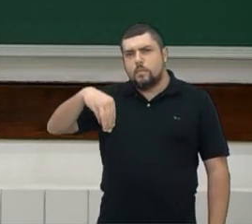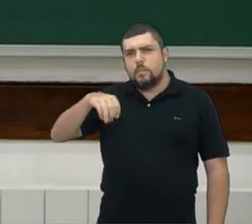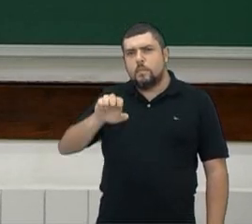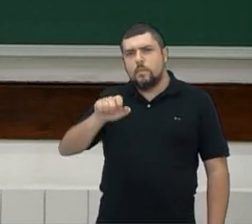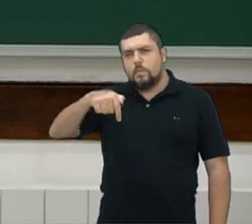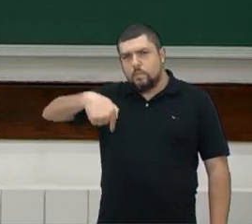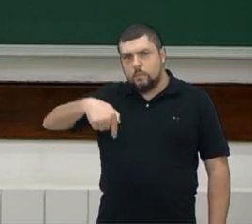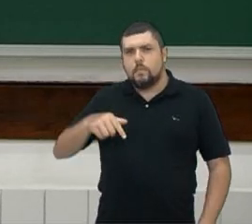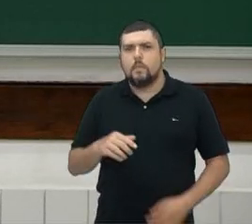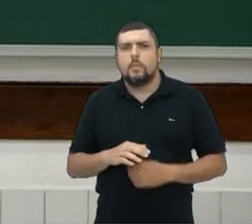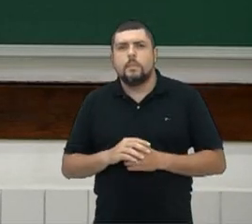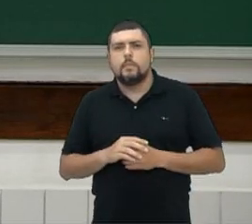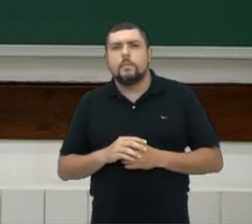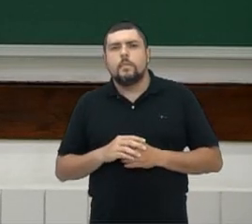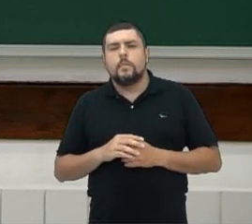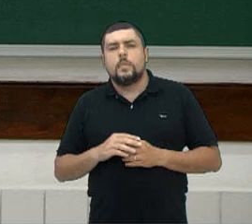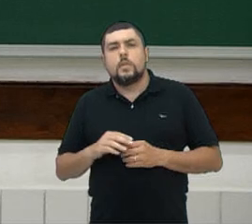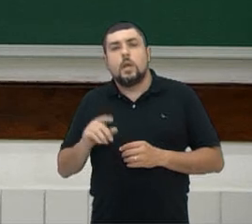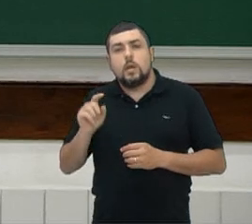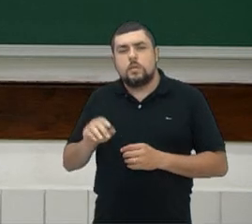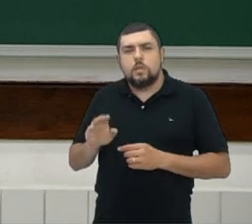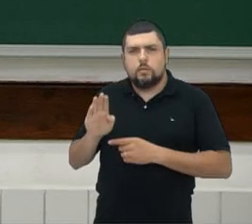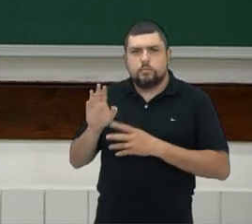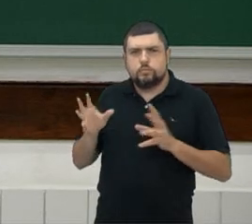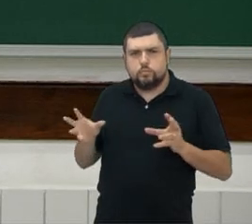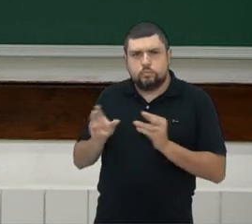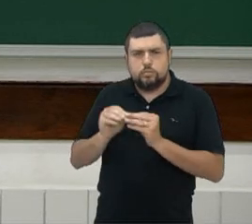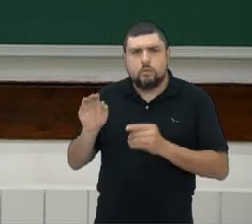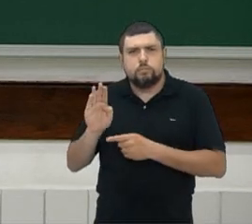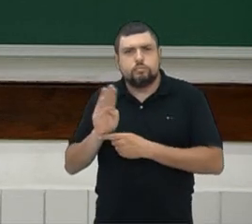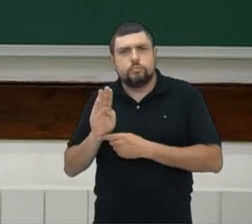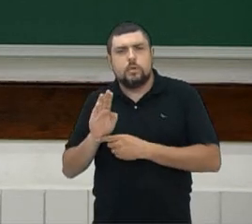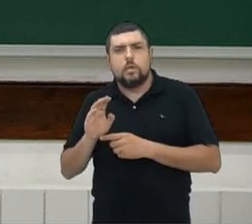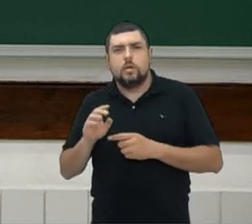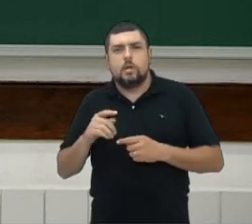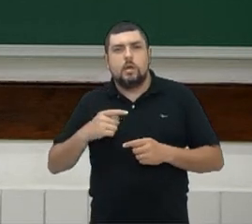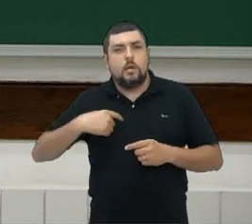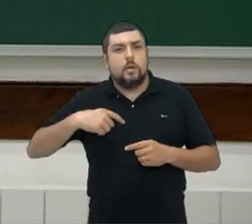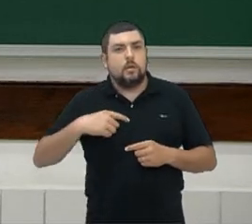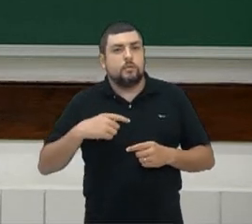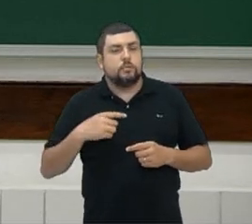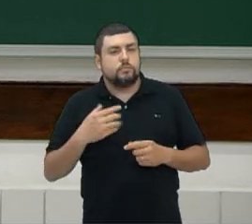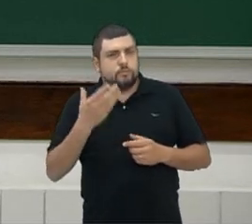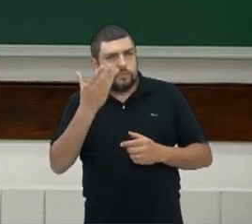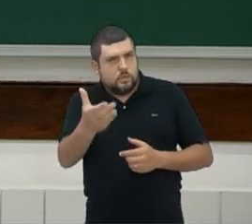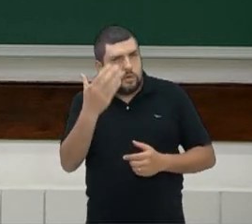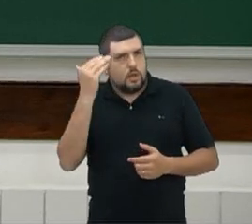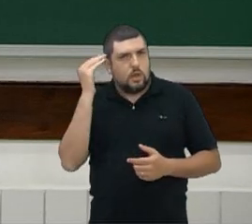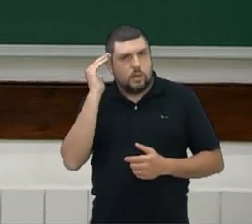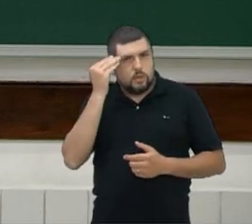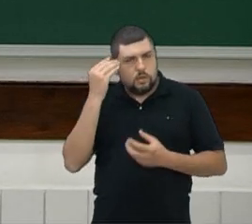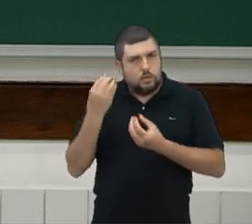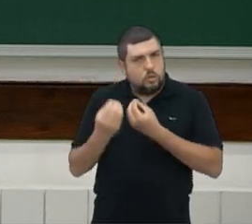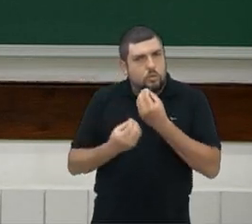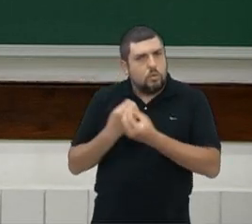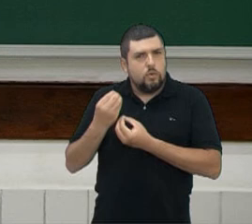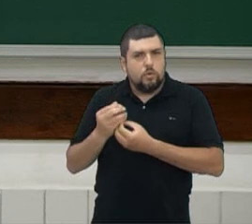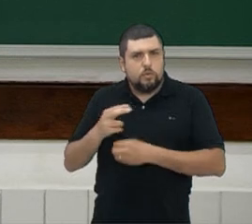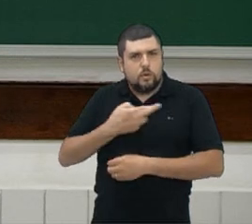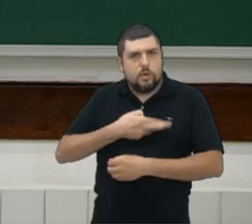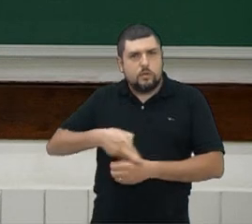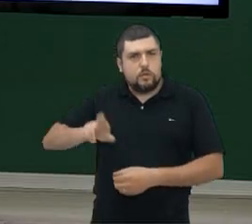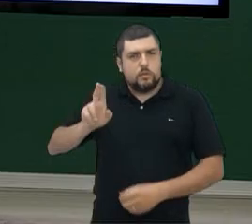para nós entendermos um pouco dessa ideia da mentalidade, né, do imaginário religioso cuxita.